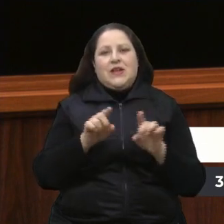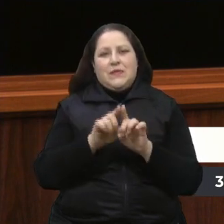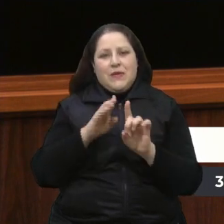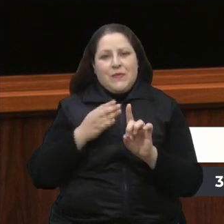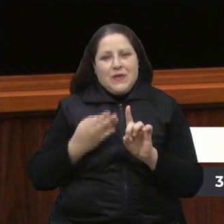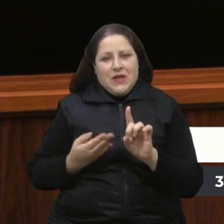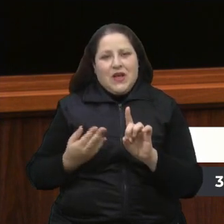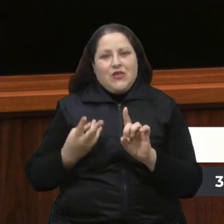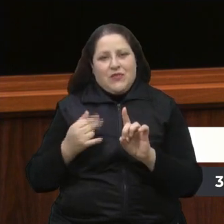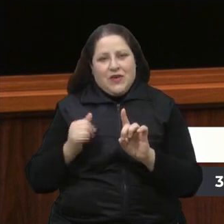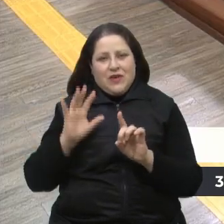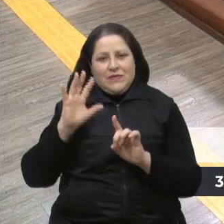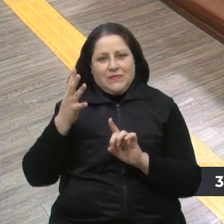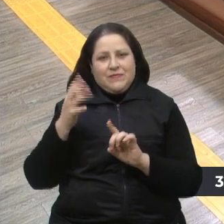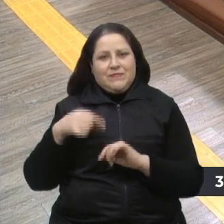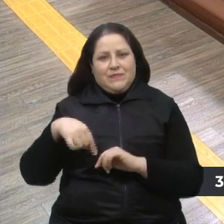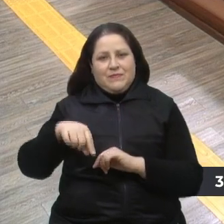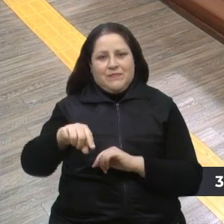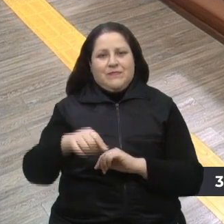homenagem que será feita